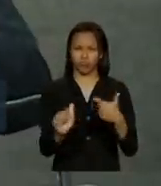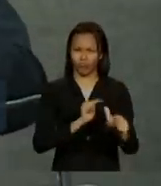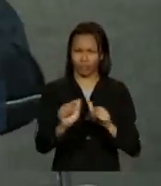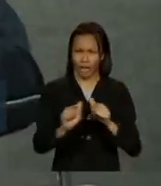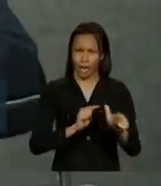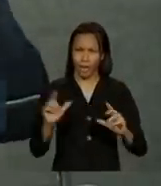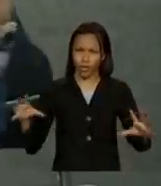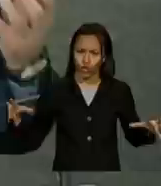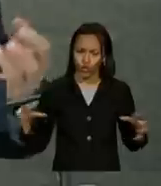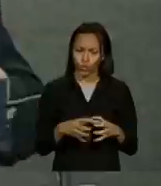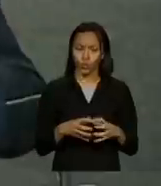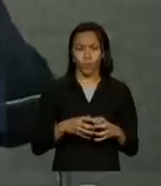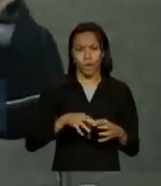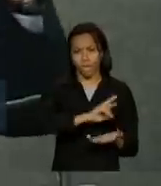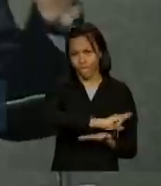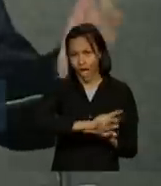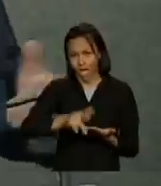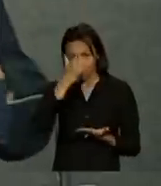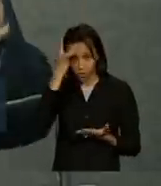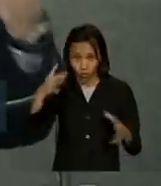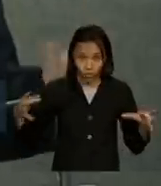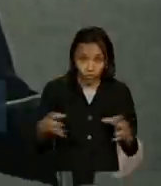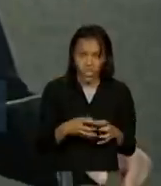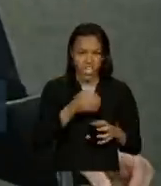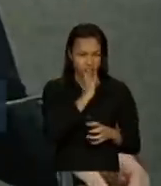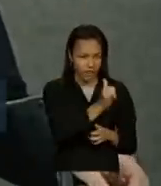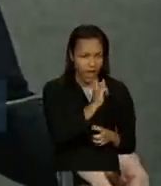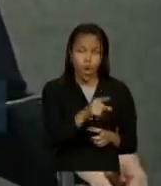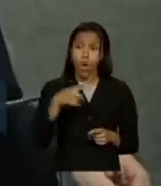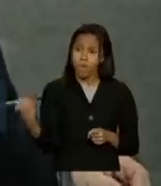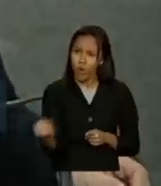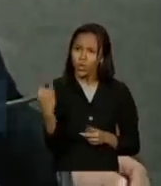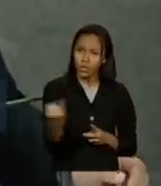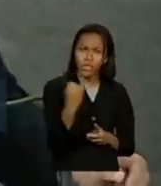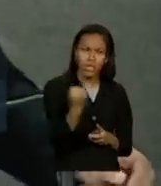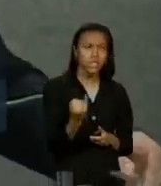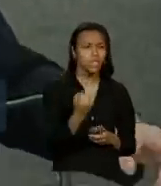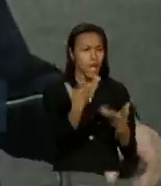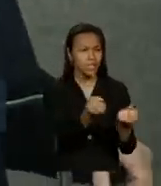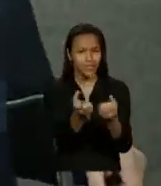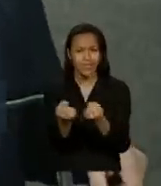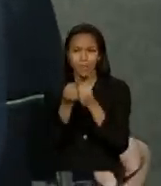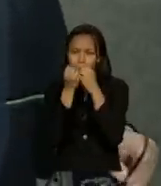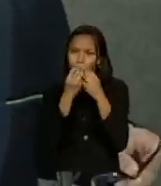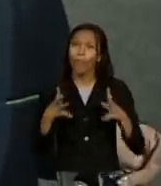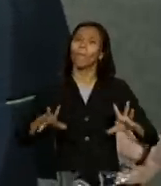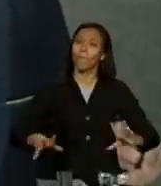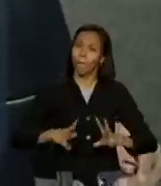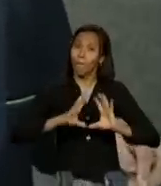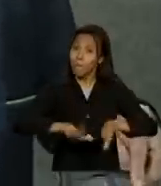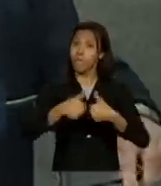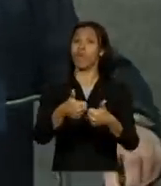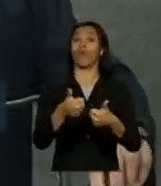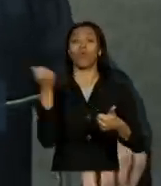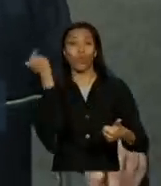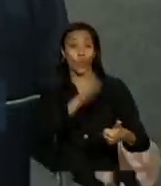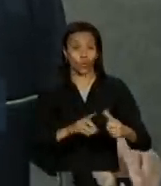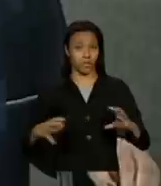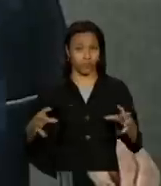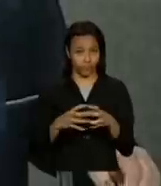de equipe de de convencimento de que isso é útil e construtivo e felizmente nós temos tido um apoio um